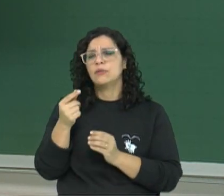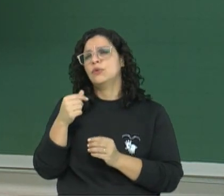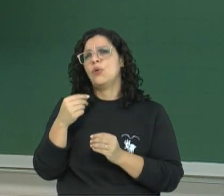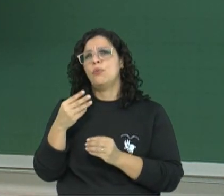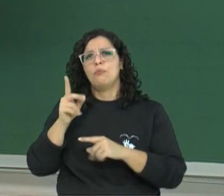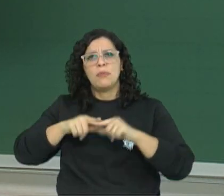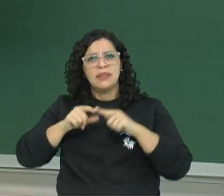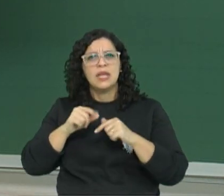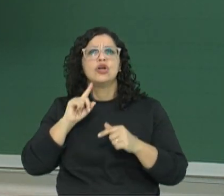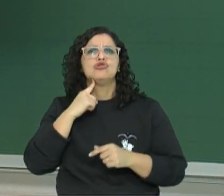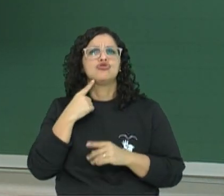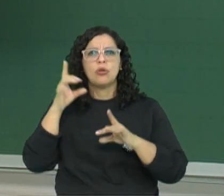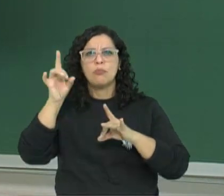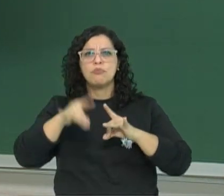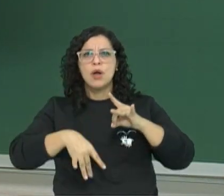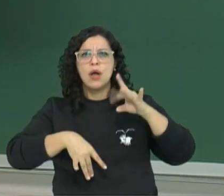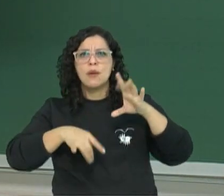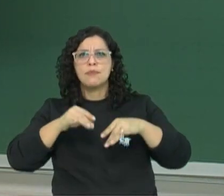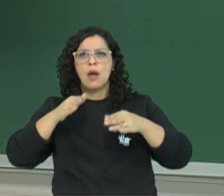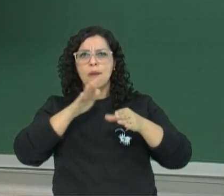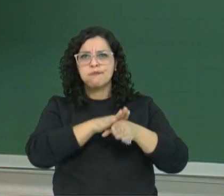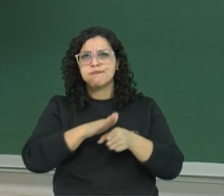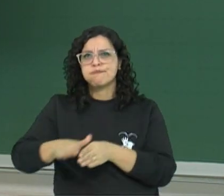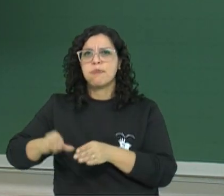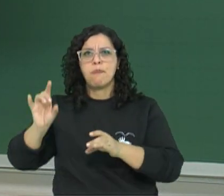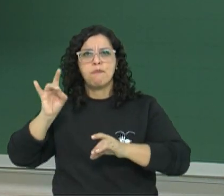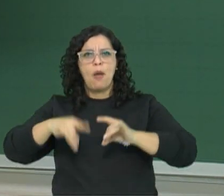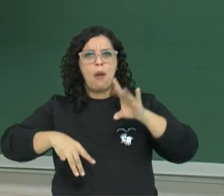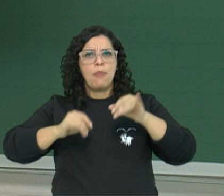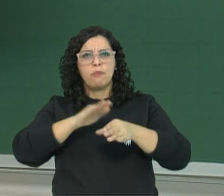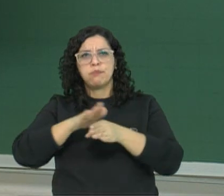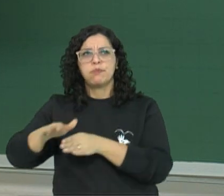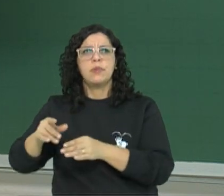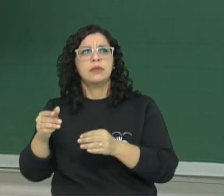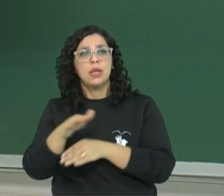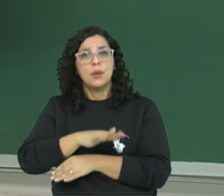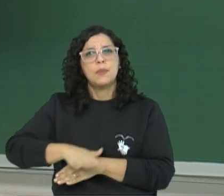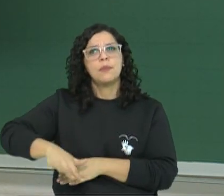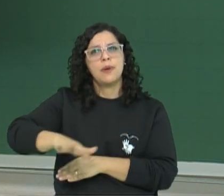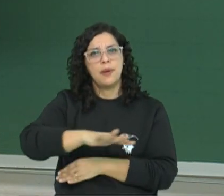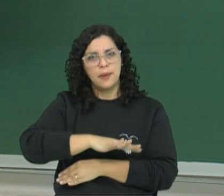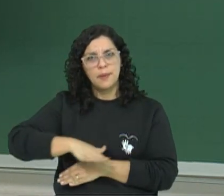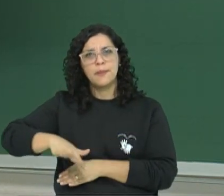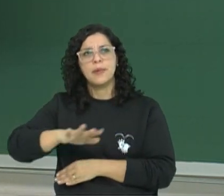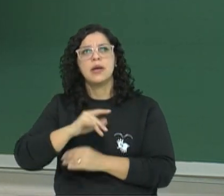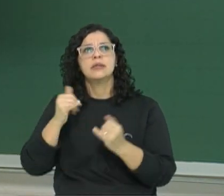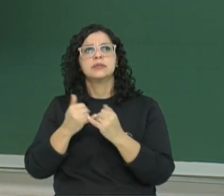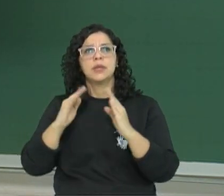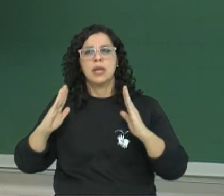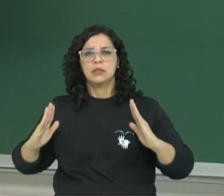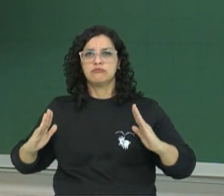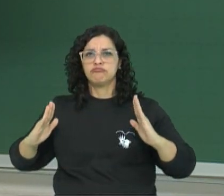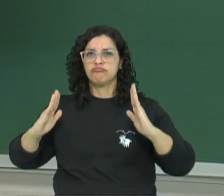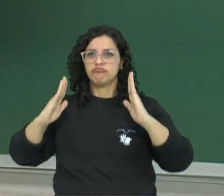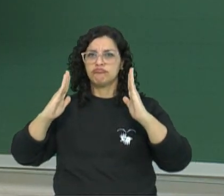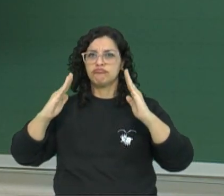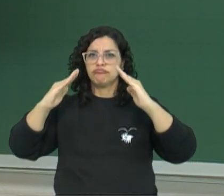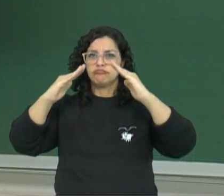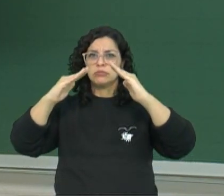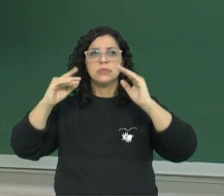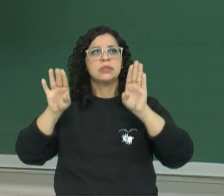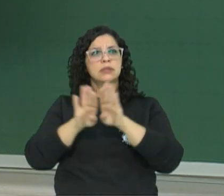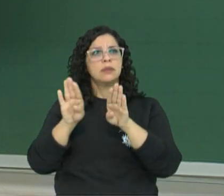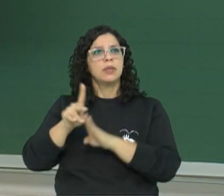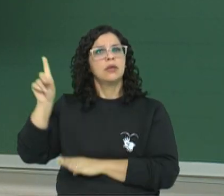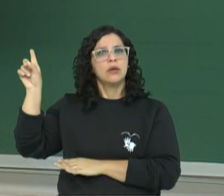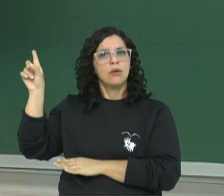material aqui, certo? E aí, em cima disso, né, fazendo como se fosse uma base de um trapézio, você vai aumentando,